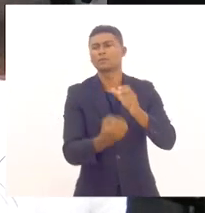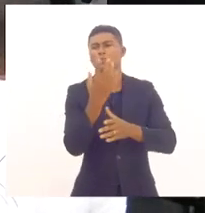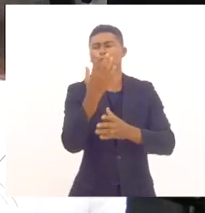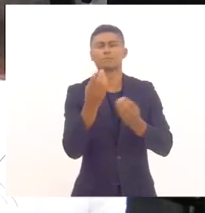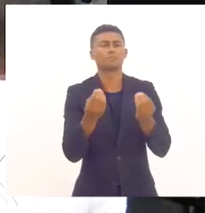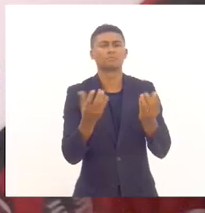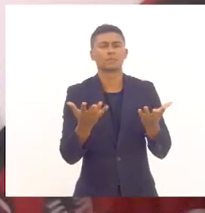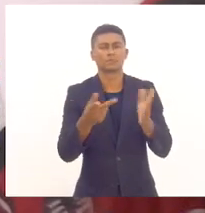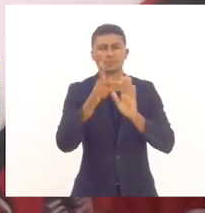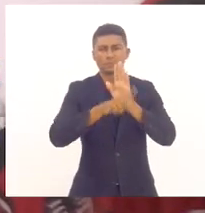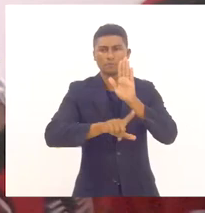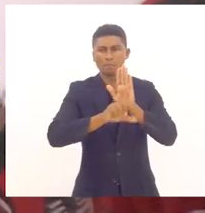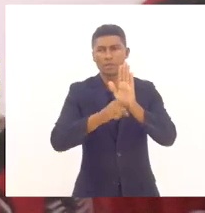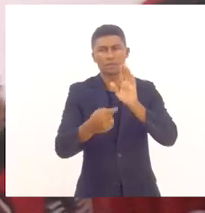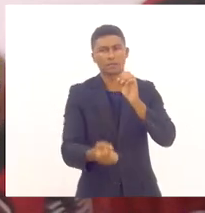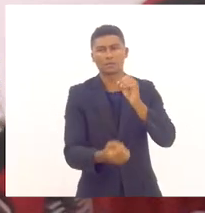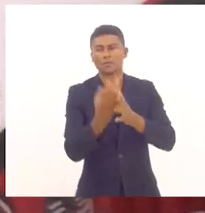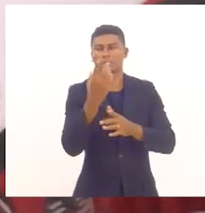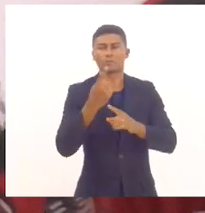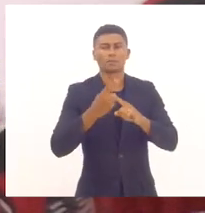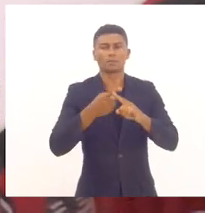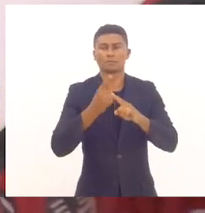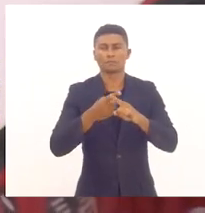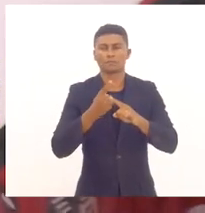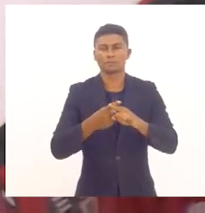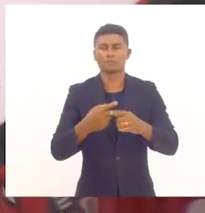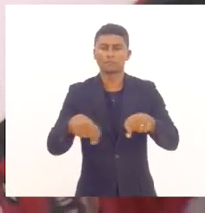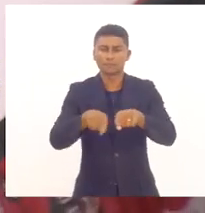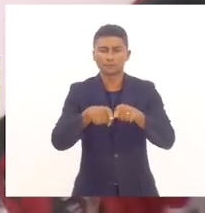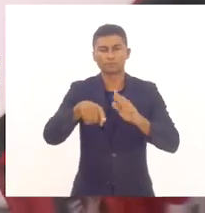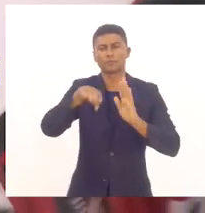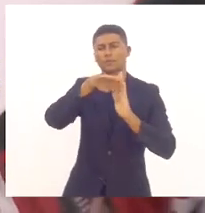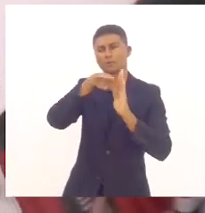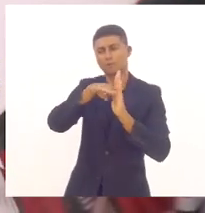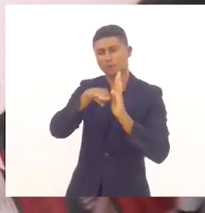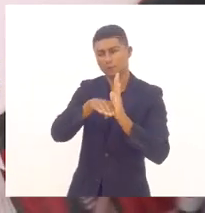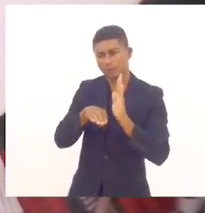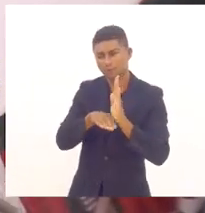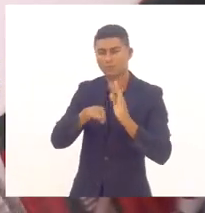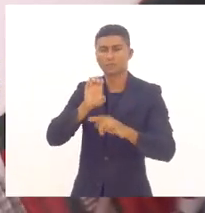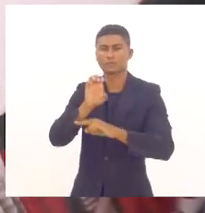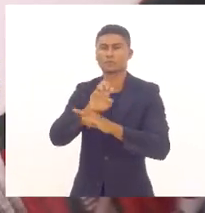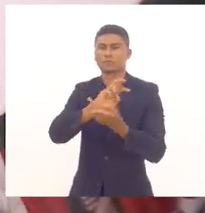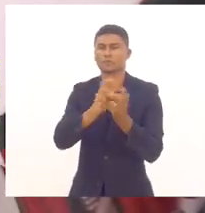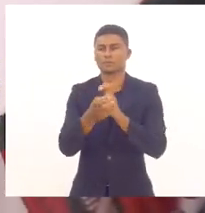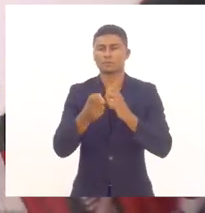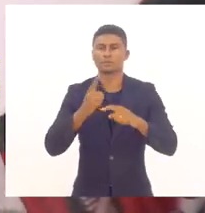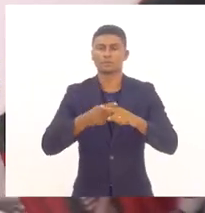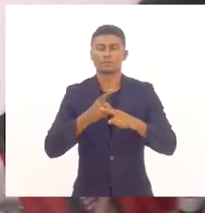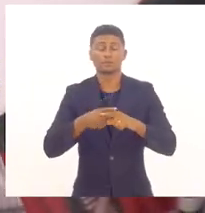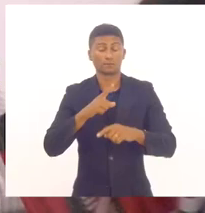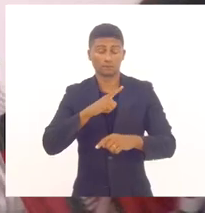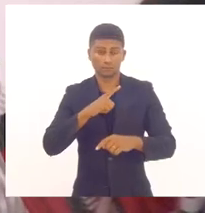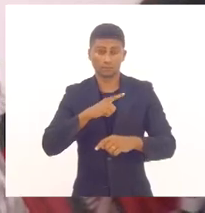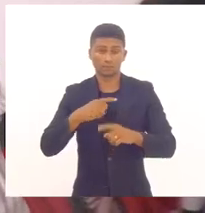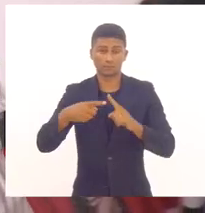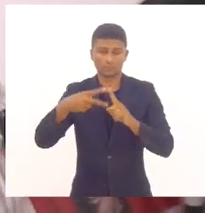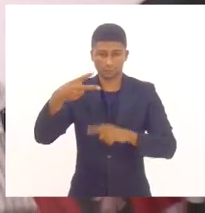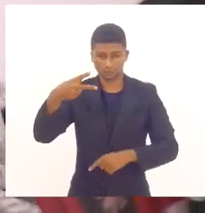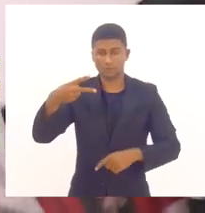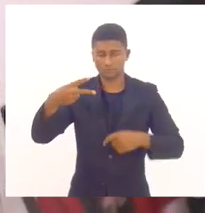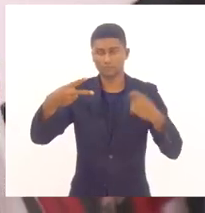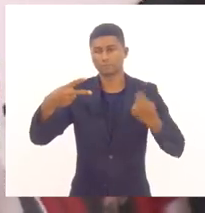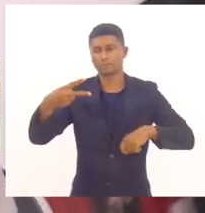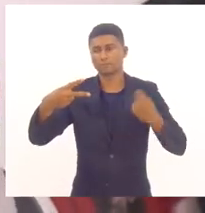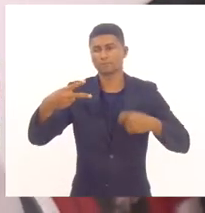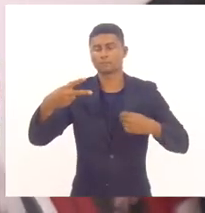esse PL está sendo feito, por que está sendo feito um programa estadual de capoeira. Existem duas demandas principais.